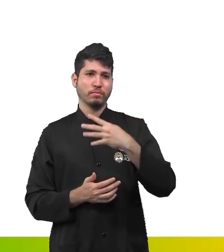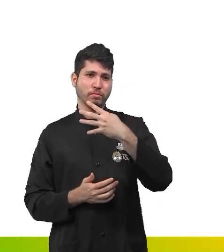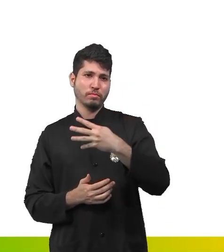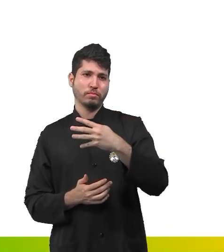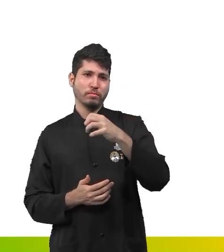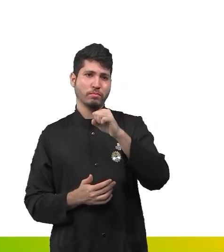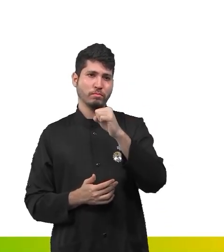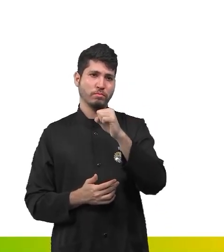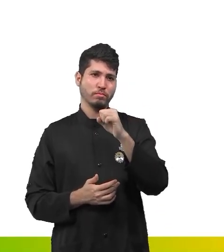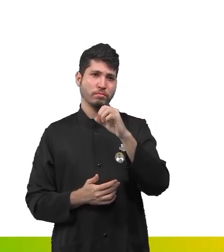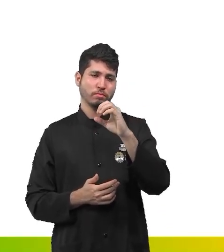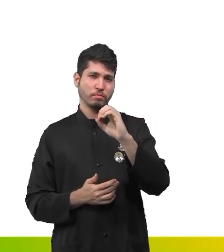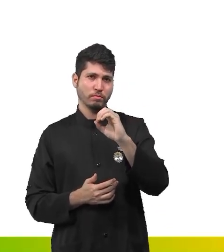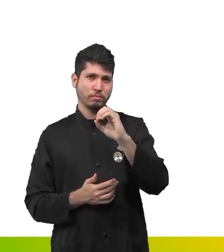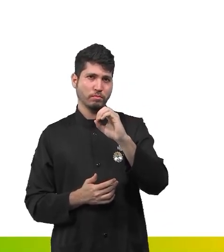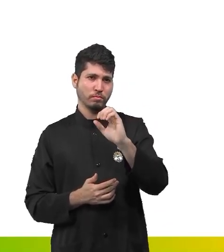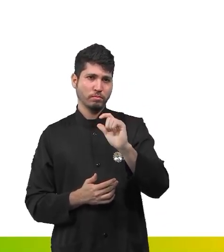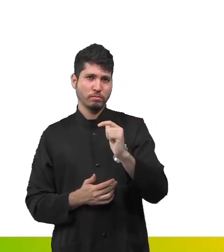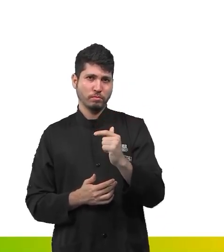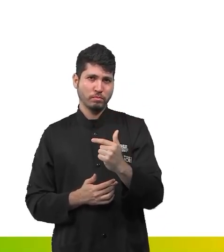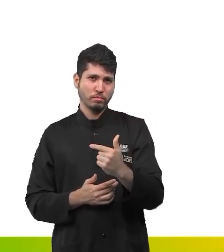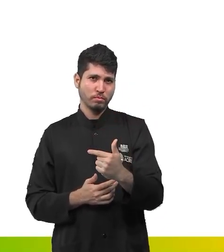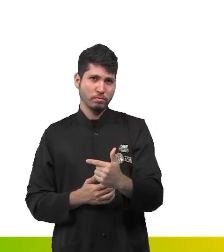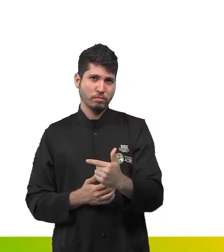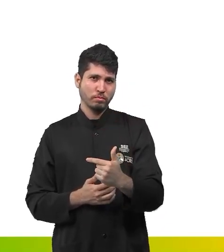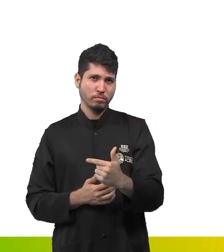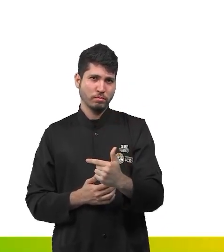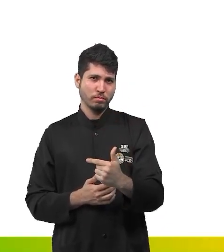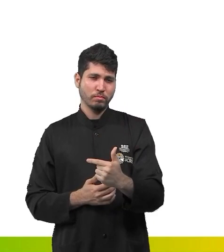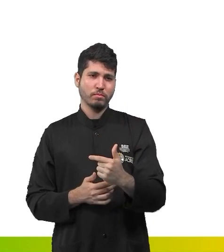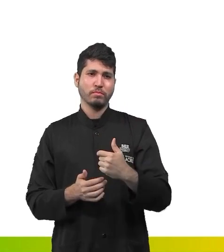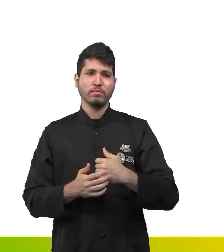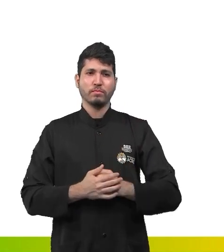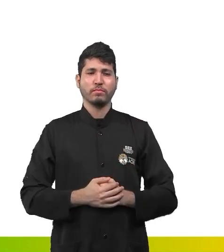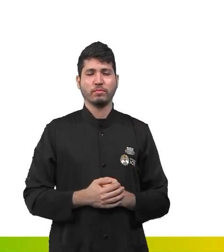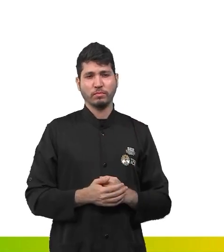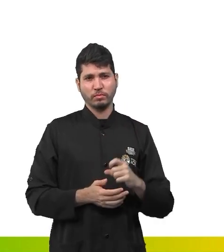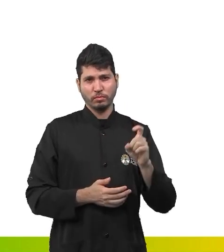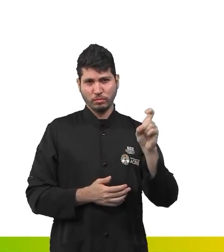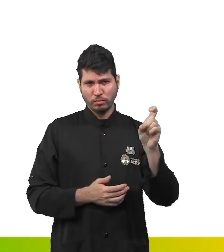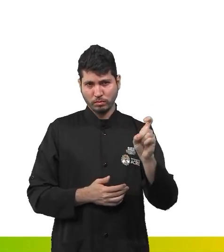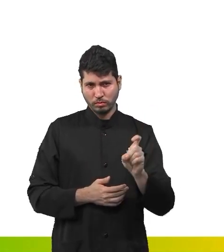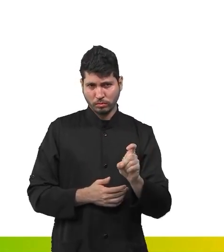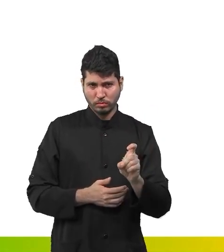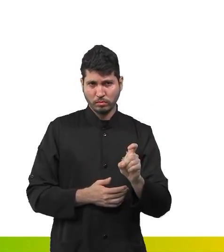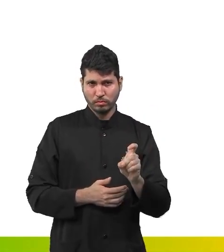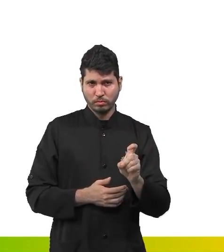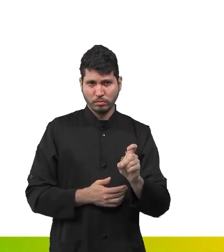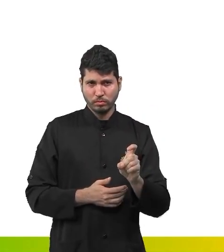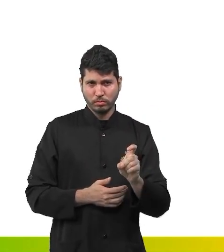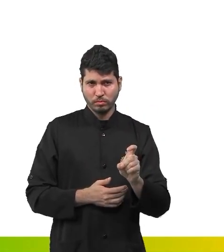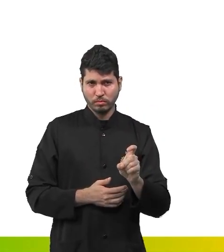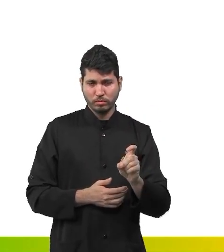480 dividido por 2, x será igual a